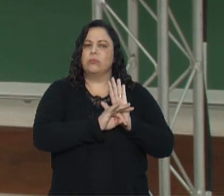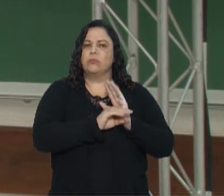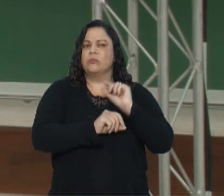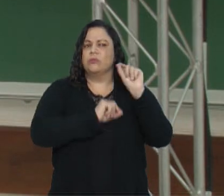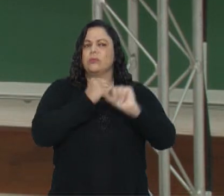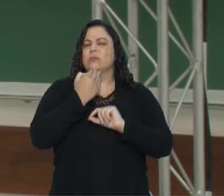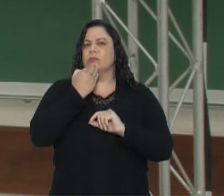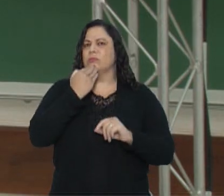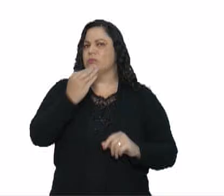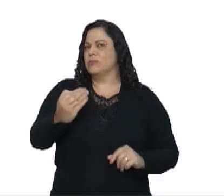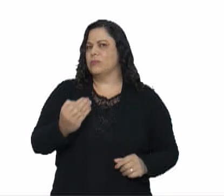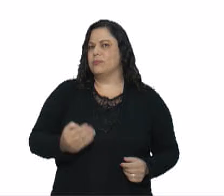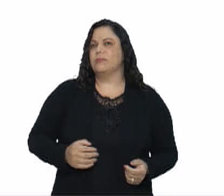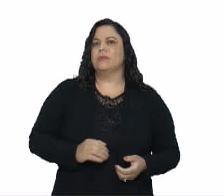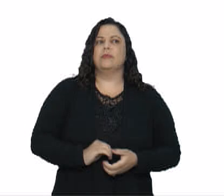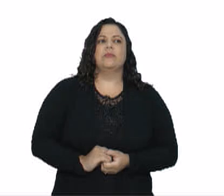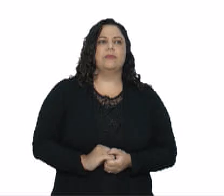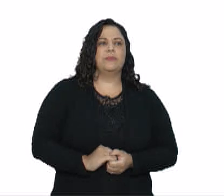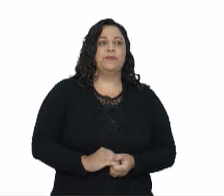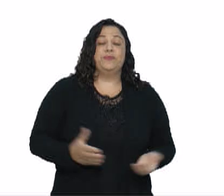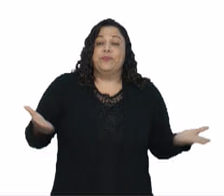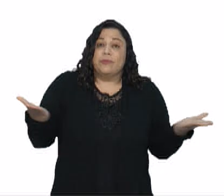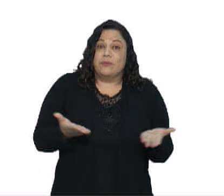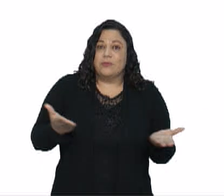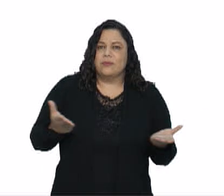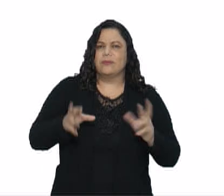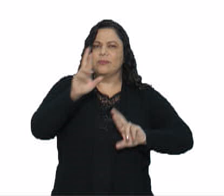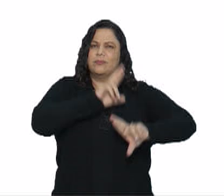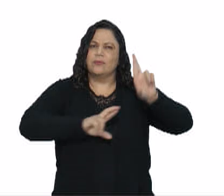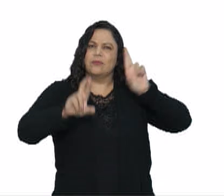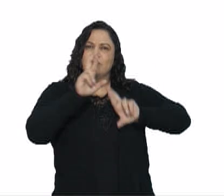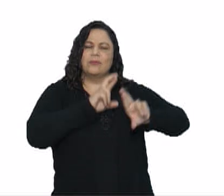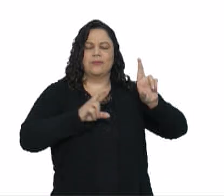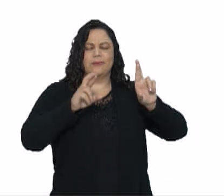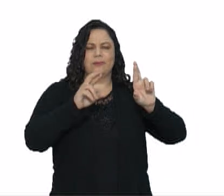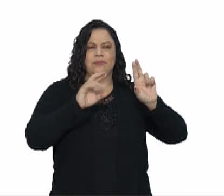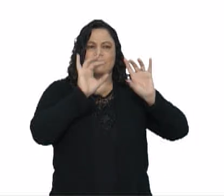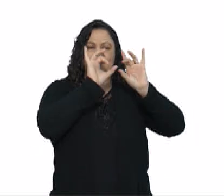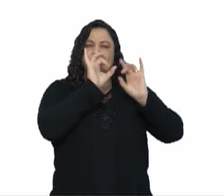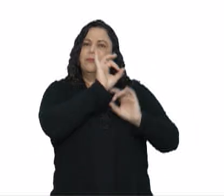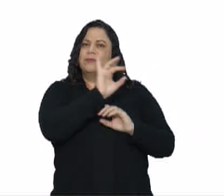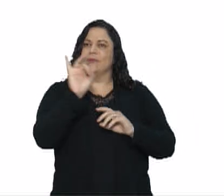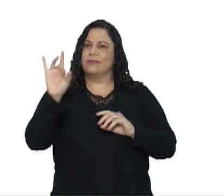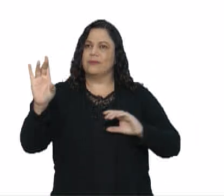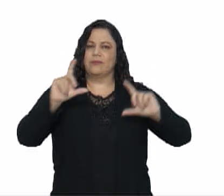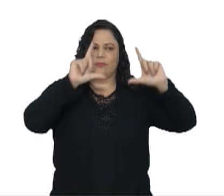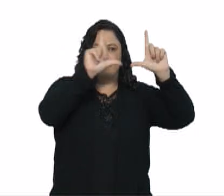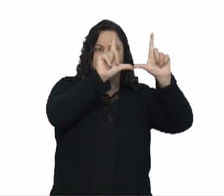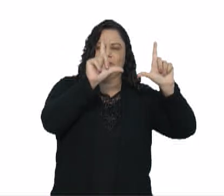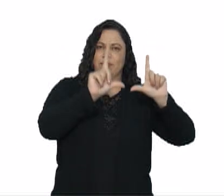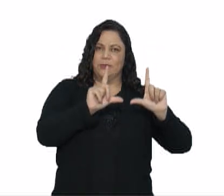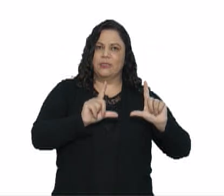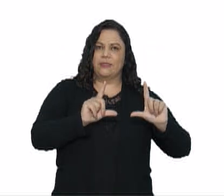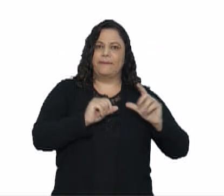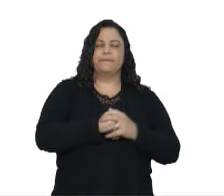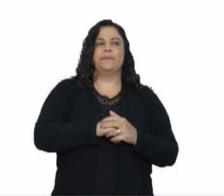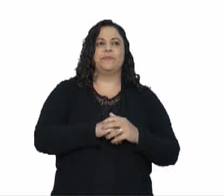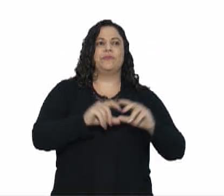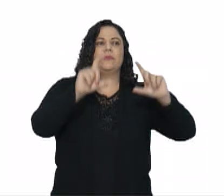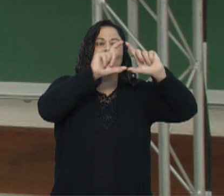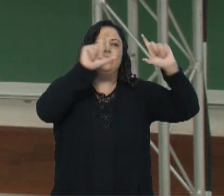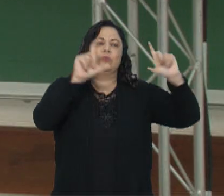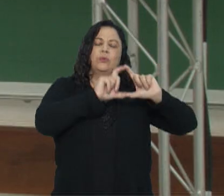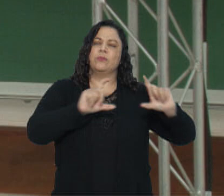sendo pedido lá. Agora analise cada um dos blocos abaixo e responda. Nós temos 2 blocos